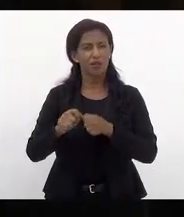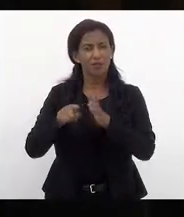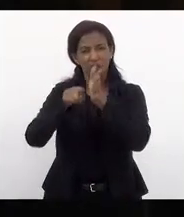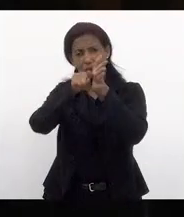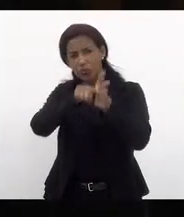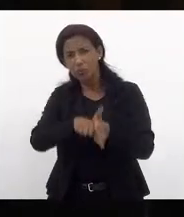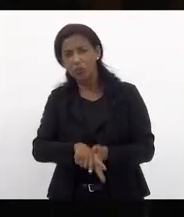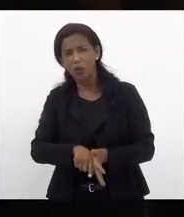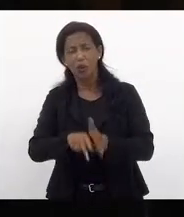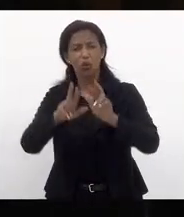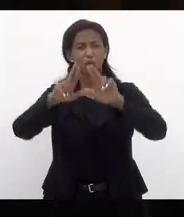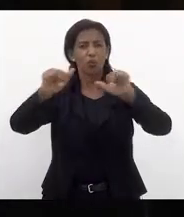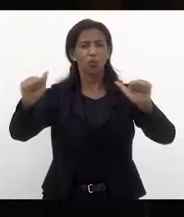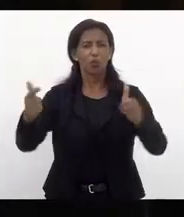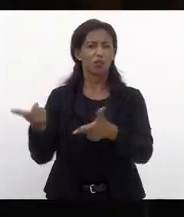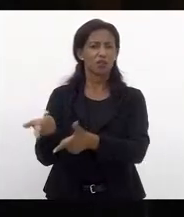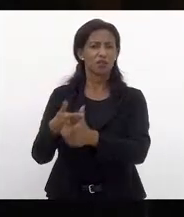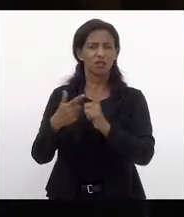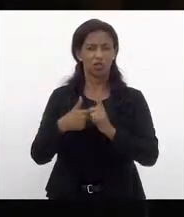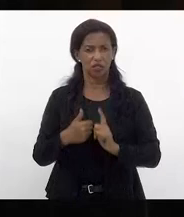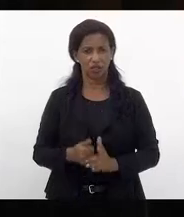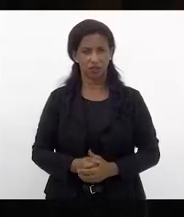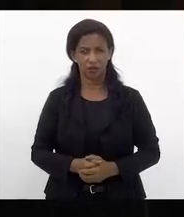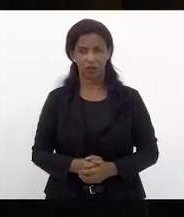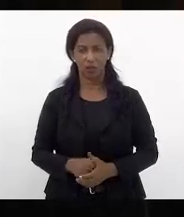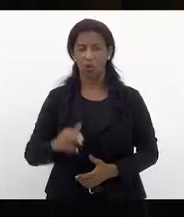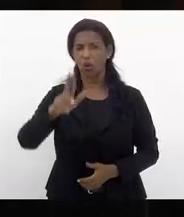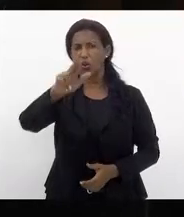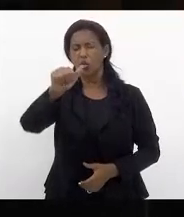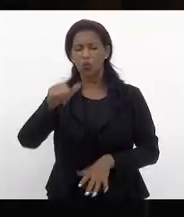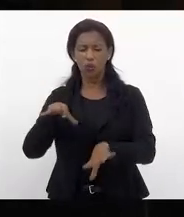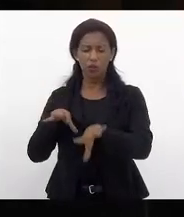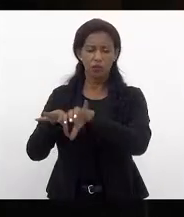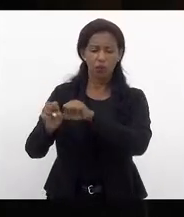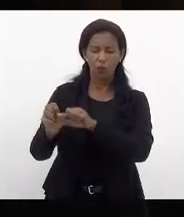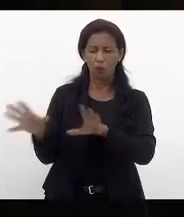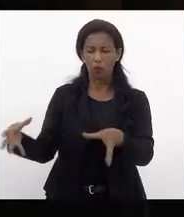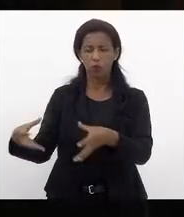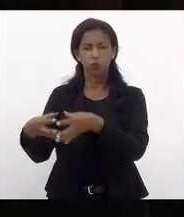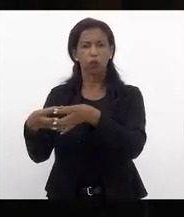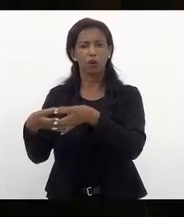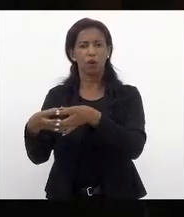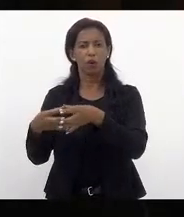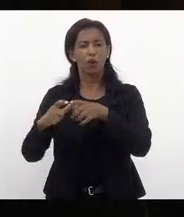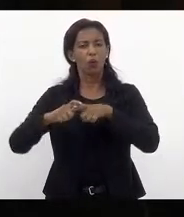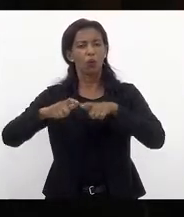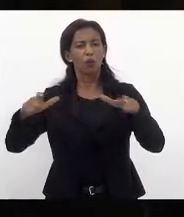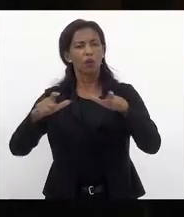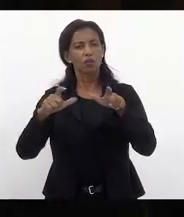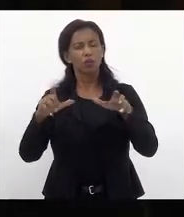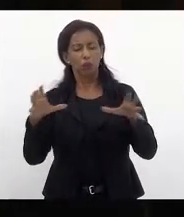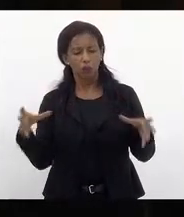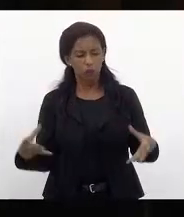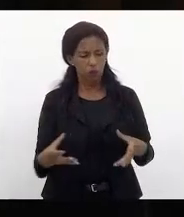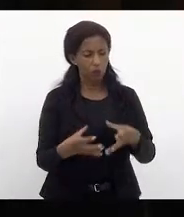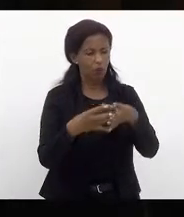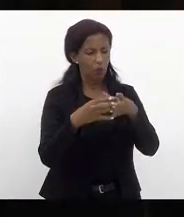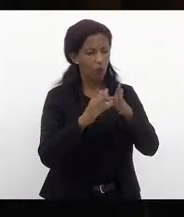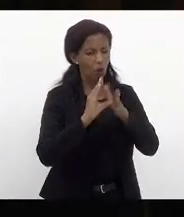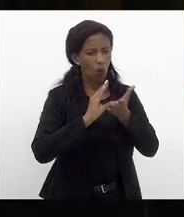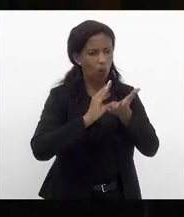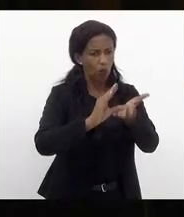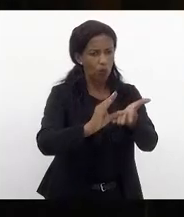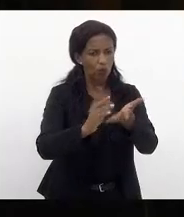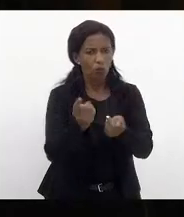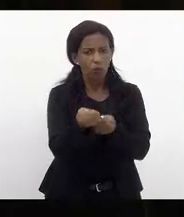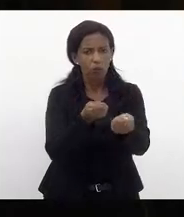dessa dívida, nunca se formou um grande conselho que pudesse